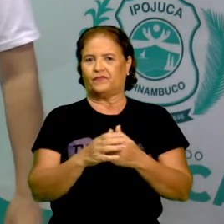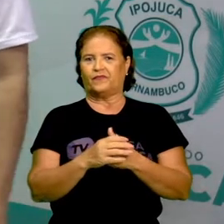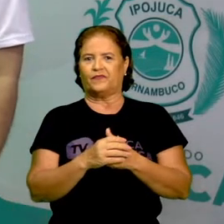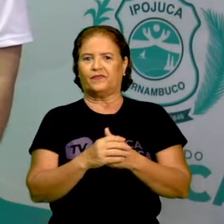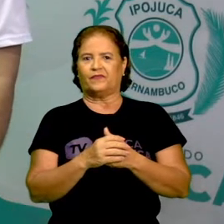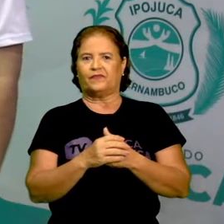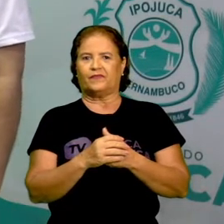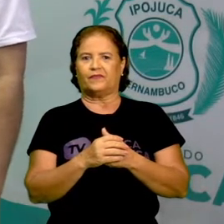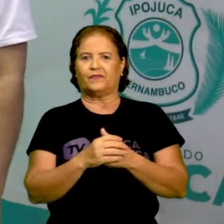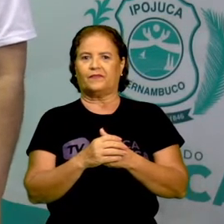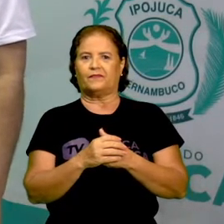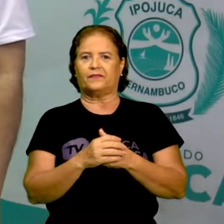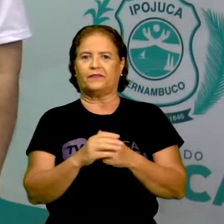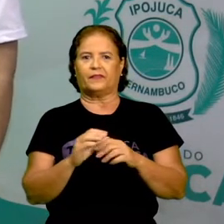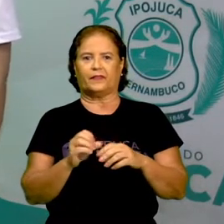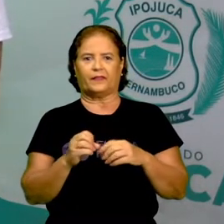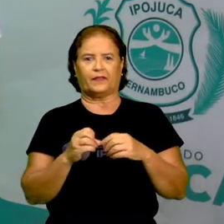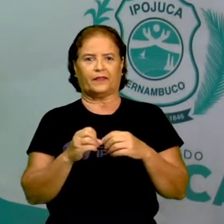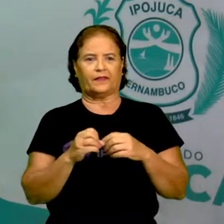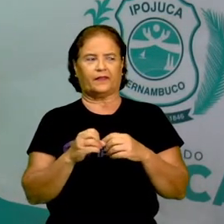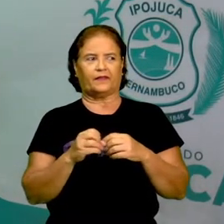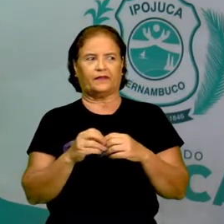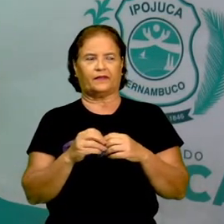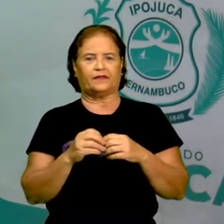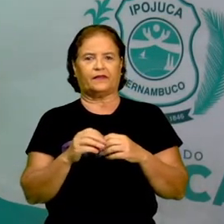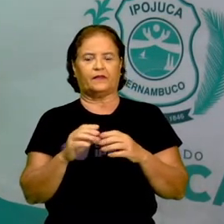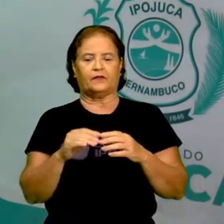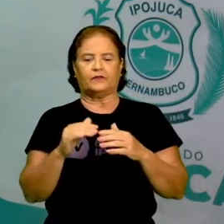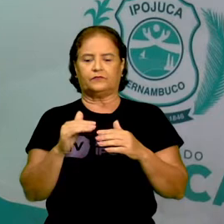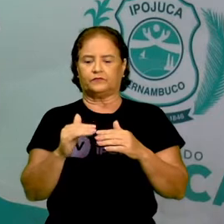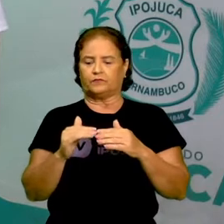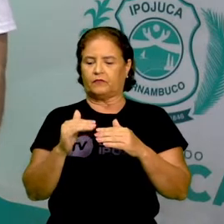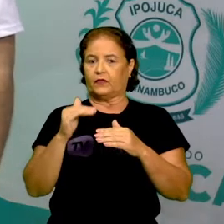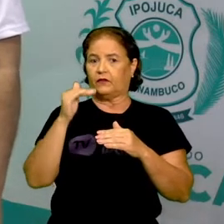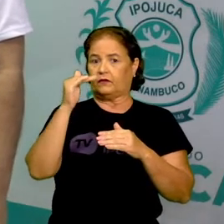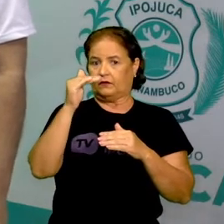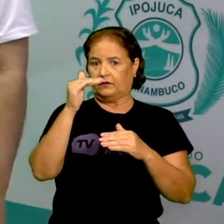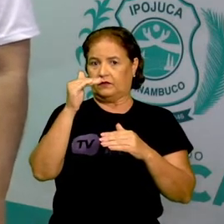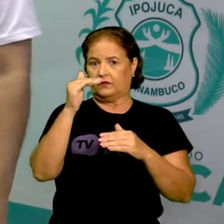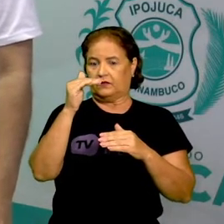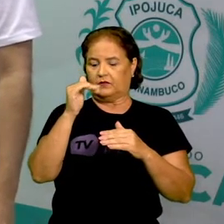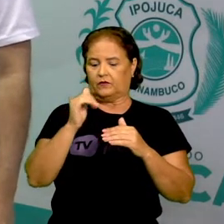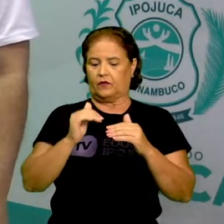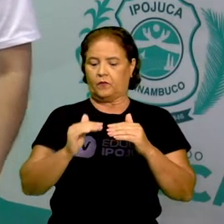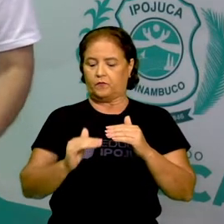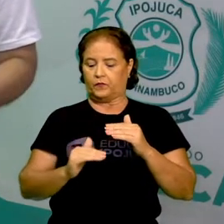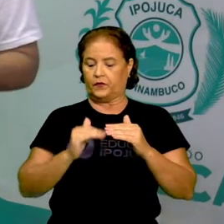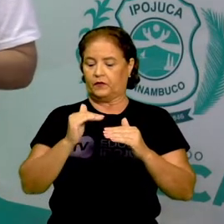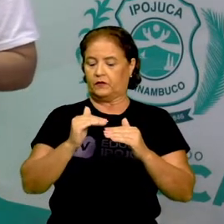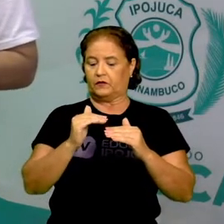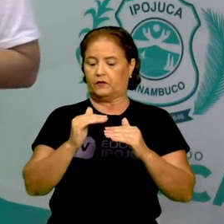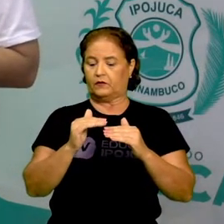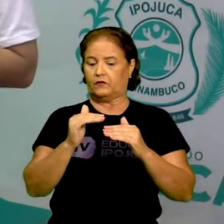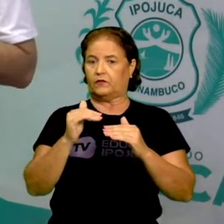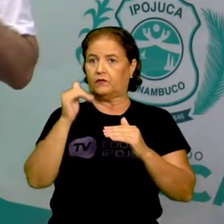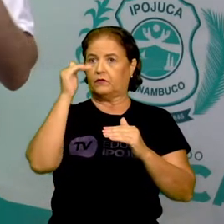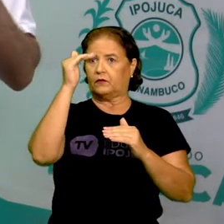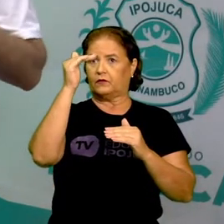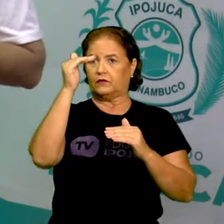bem, crianças. Bom, grande, médio, pequeno, maior e